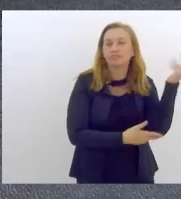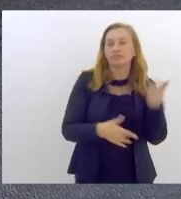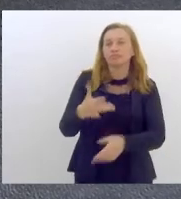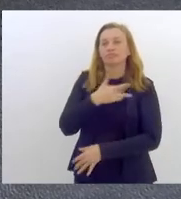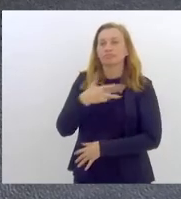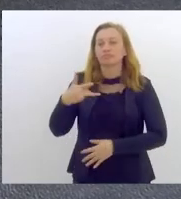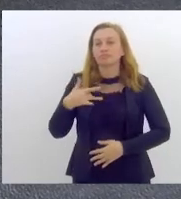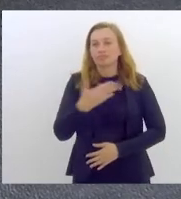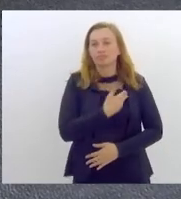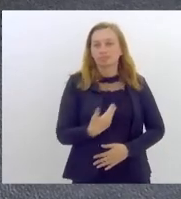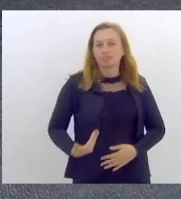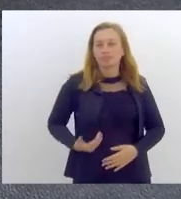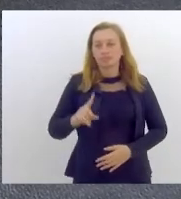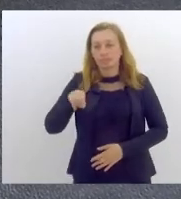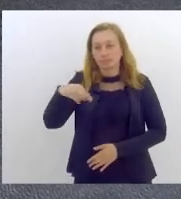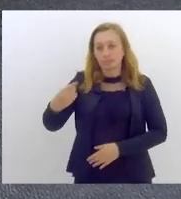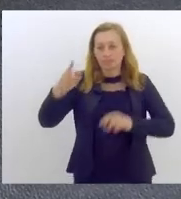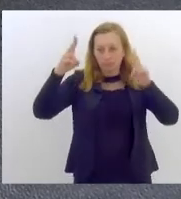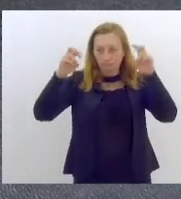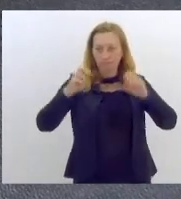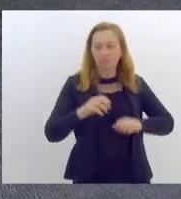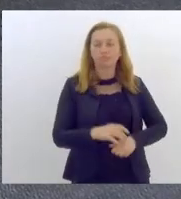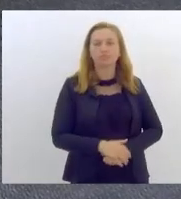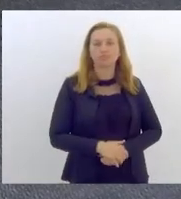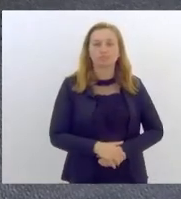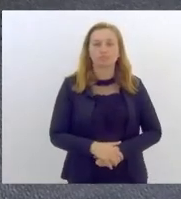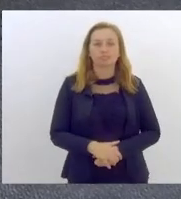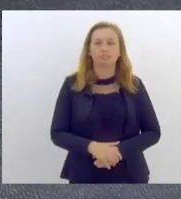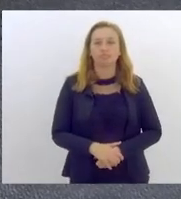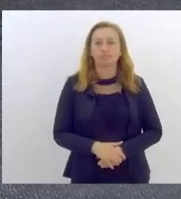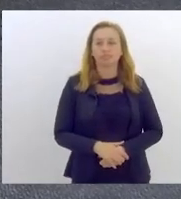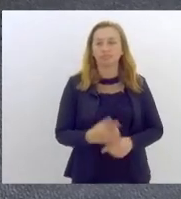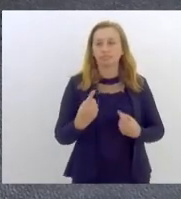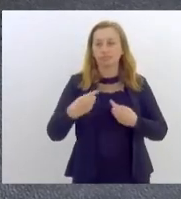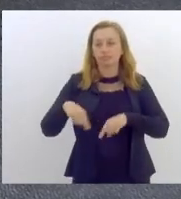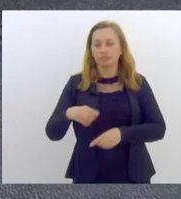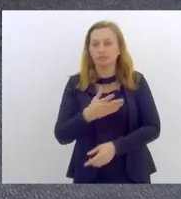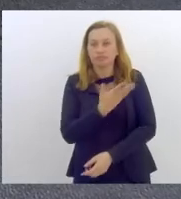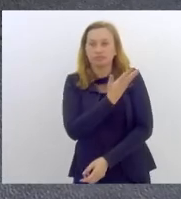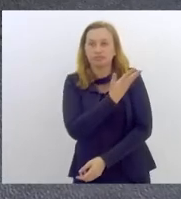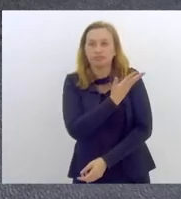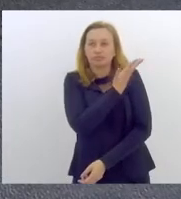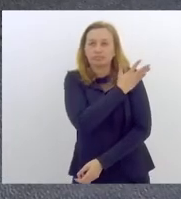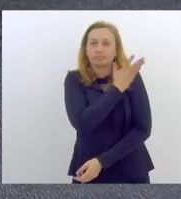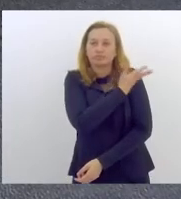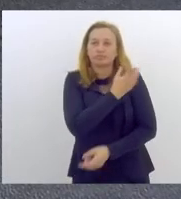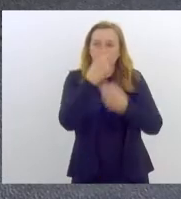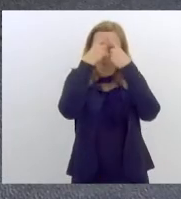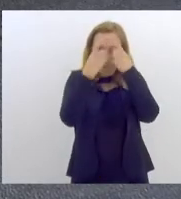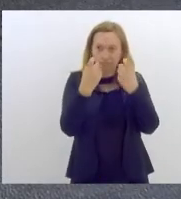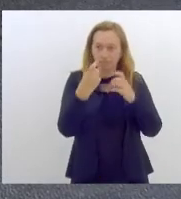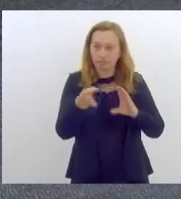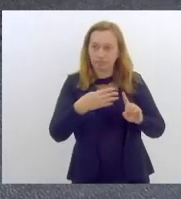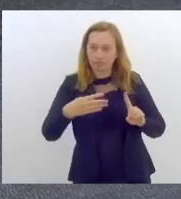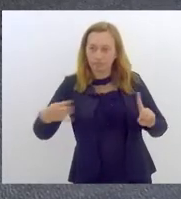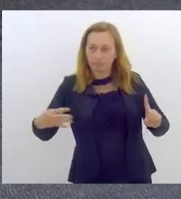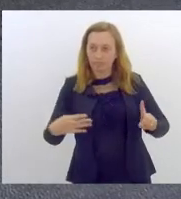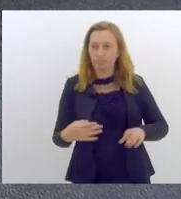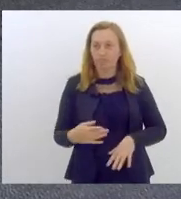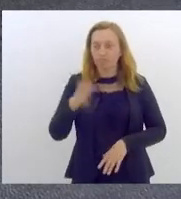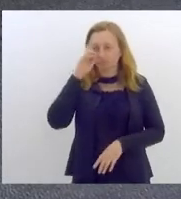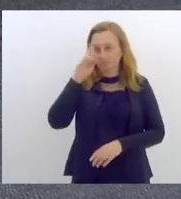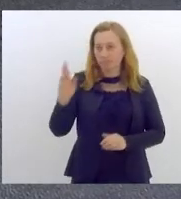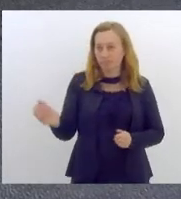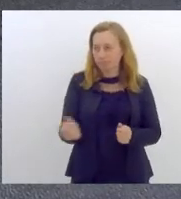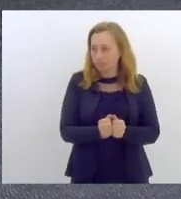pública e todas as questões inclusive preconceitos violências contra os lgbts vossa excelência